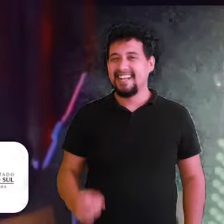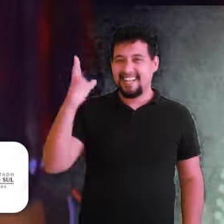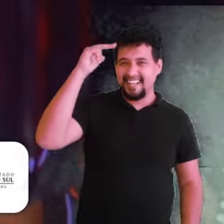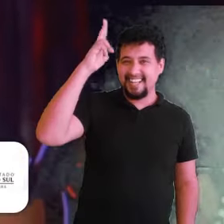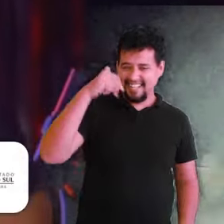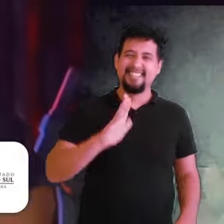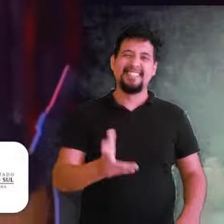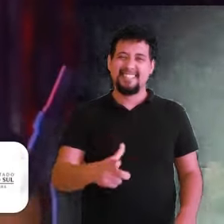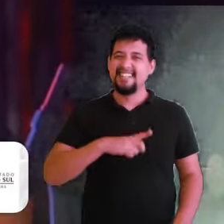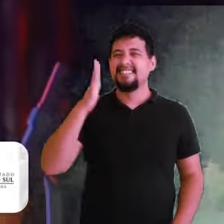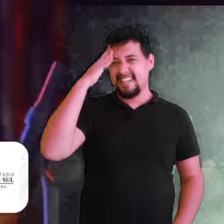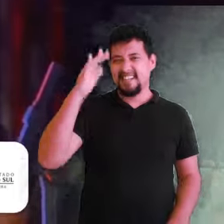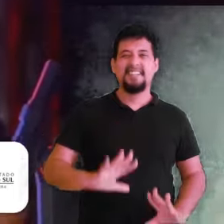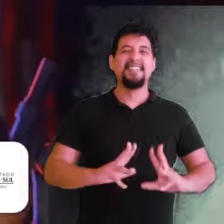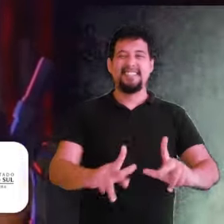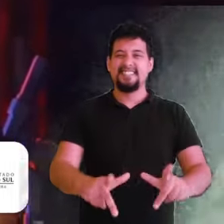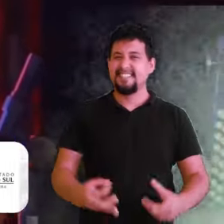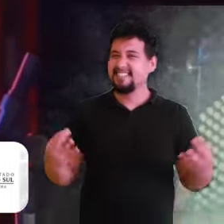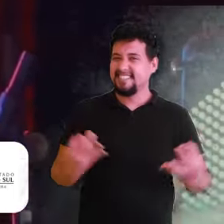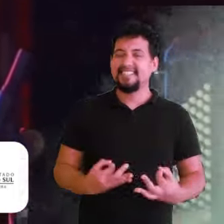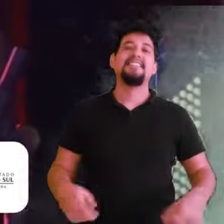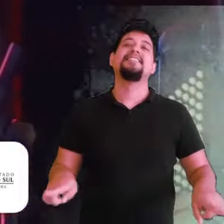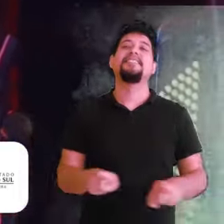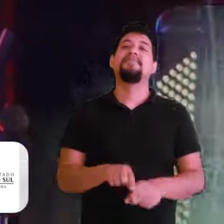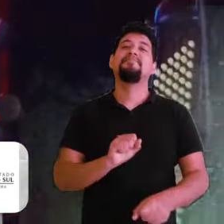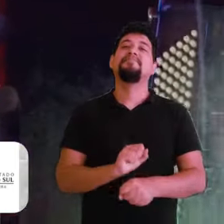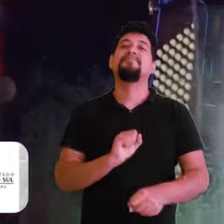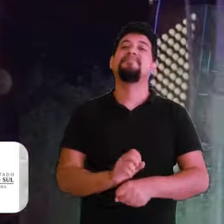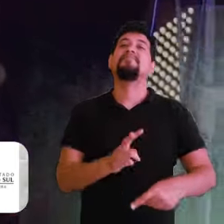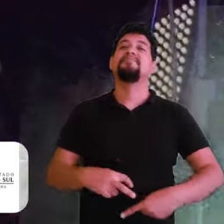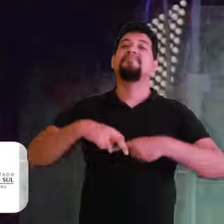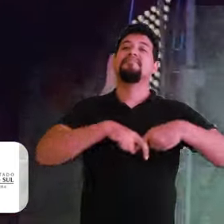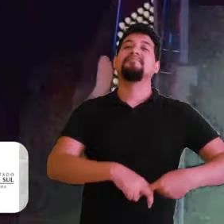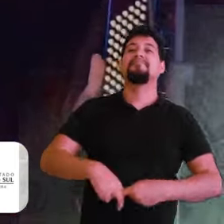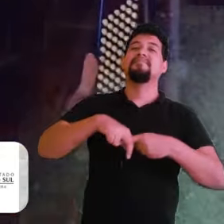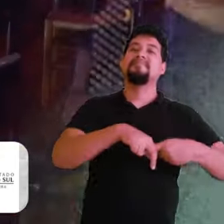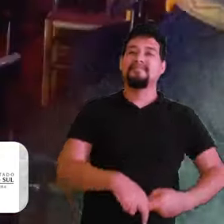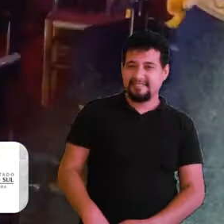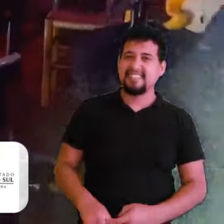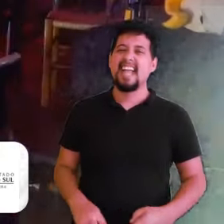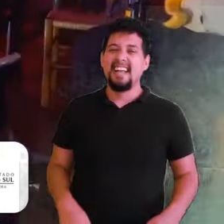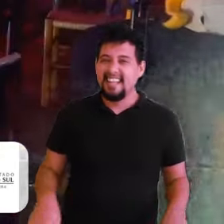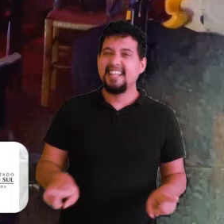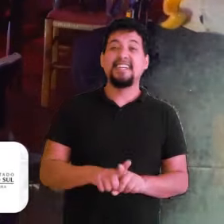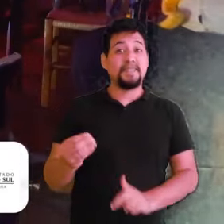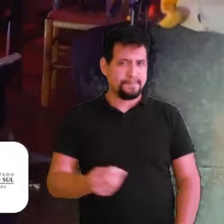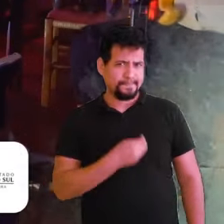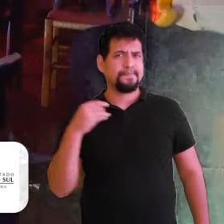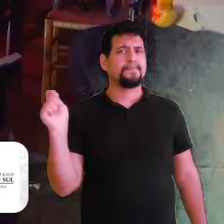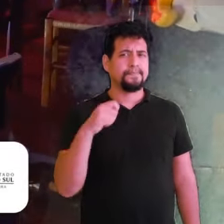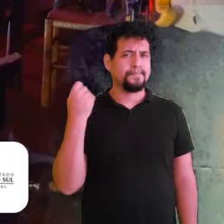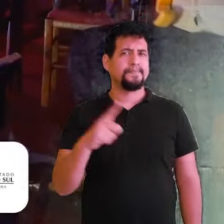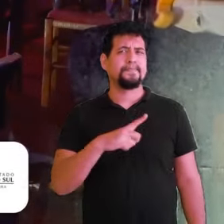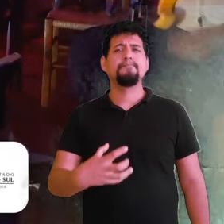O chamureiro vem embora, negado para o lazão. Ninguém se mete na vida de um pinhão que tem no peito o coração. Apaixonado noite